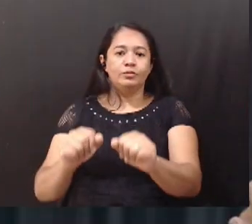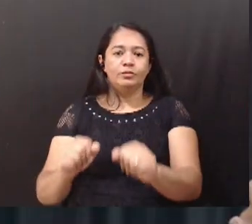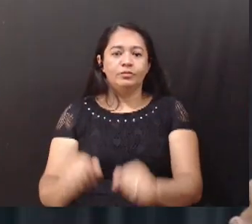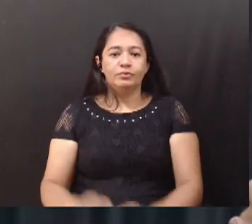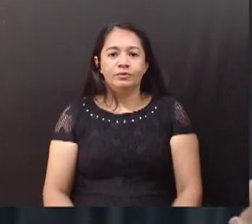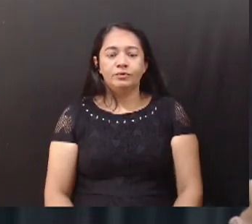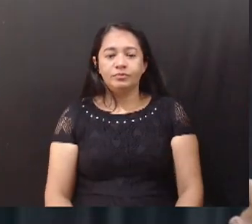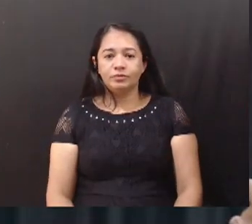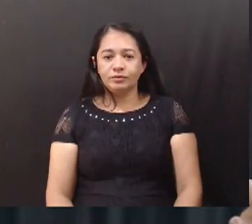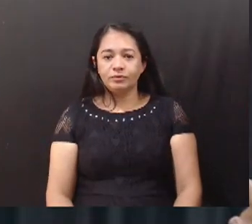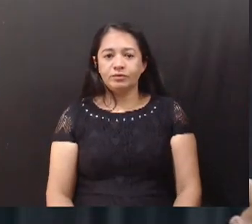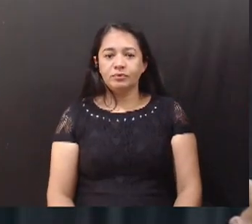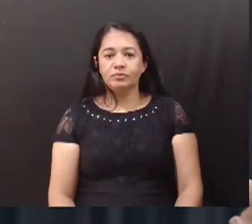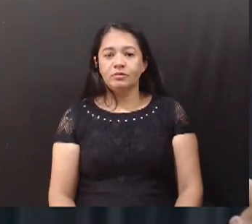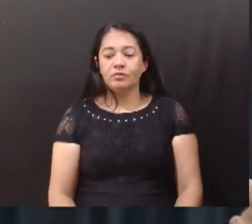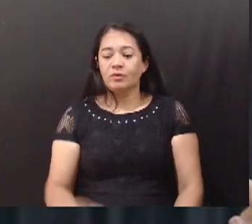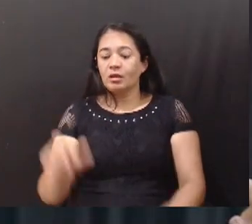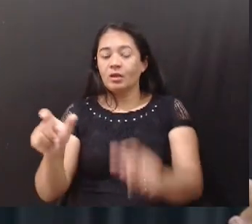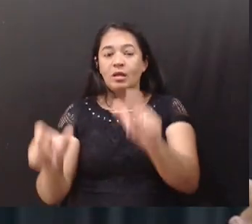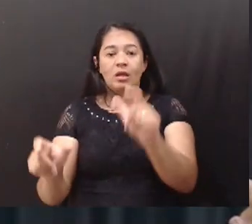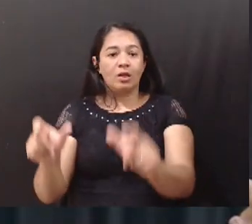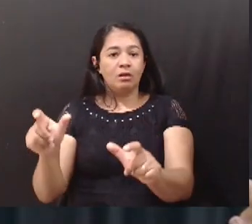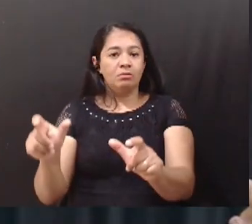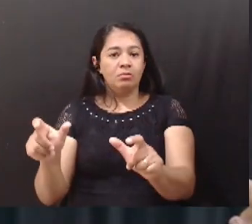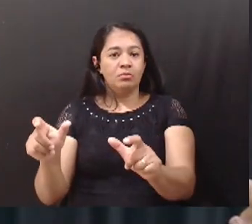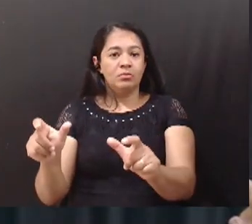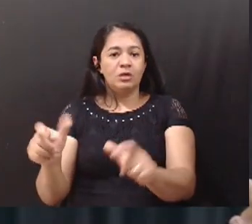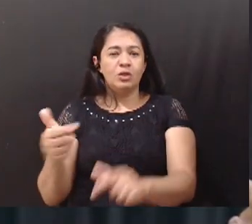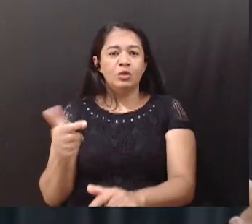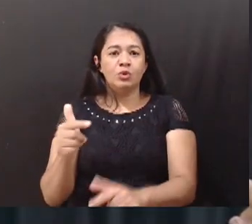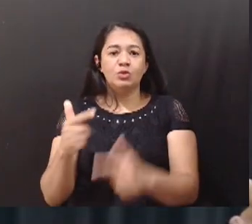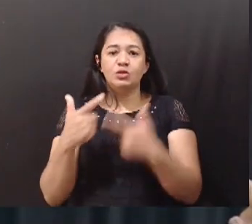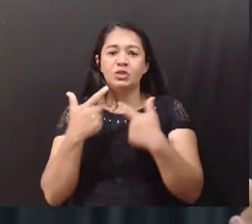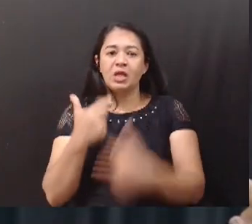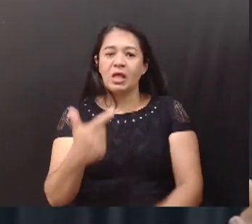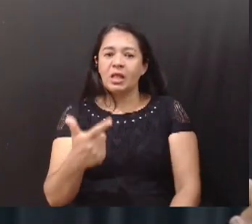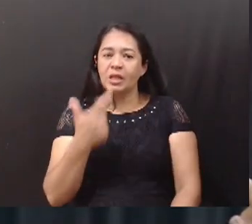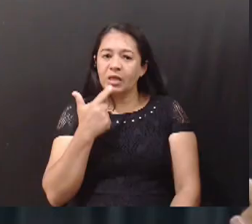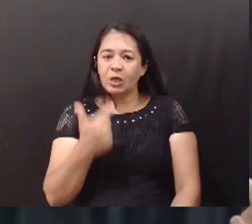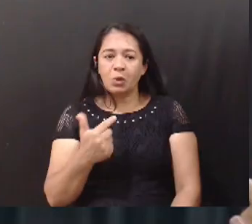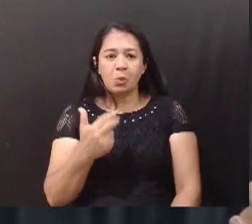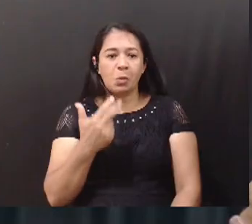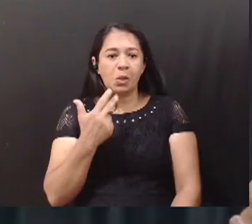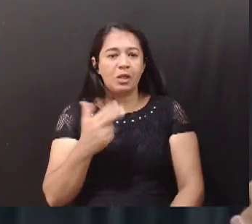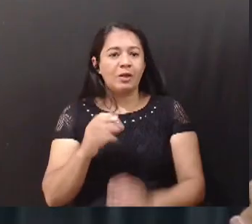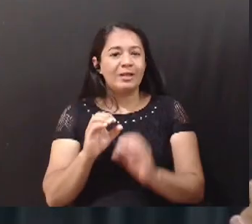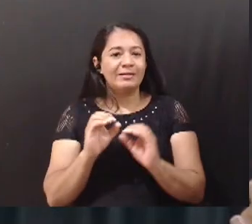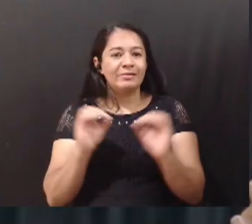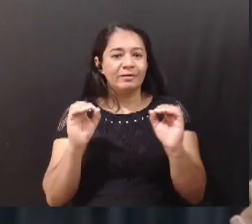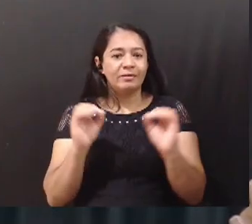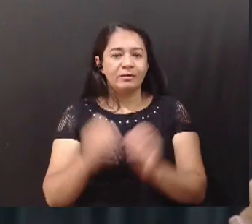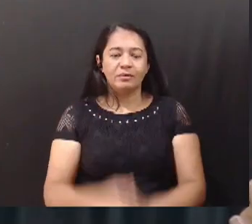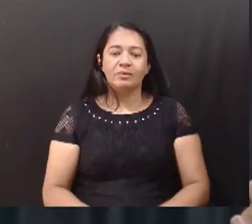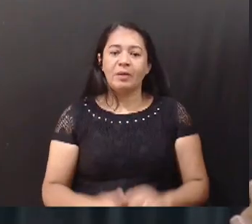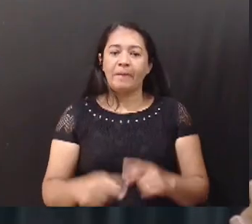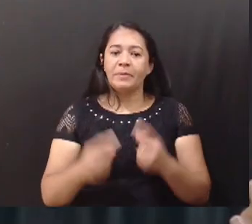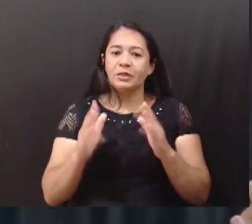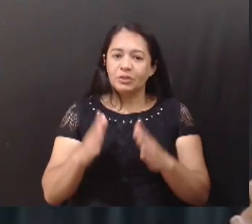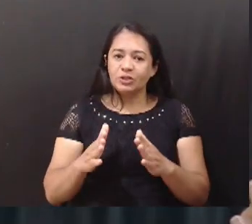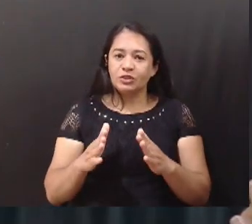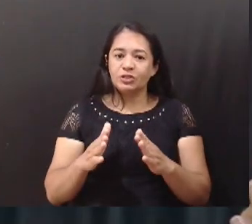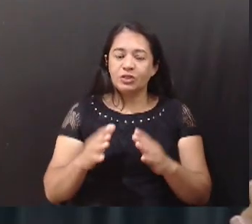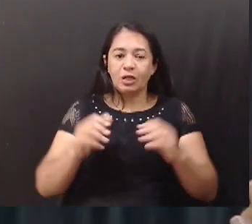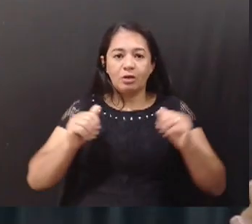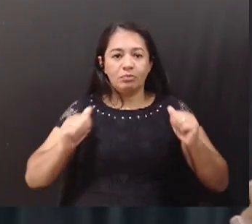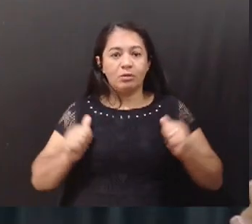Aqueles indivíduos não tinham nem linguagem ainda, como a gente está falando aqui agora, mas eles já tinham reações